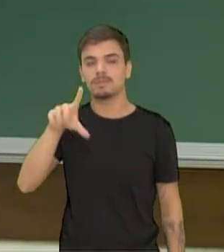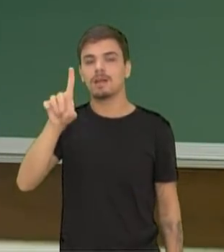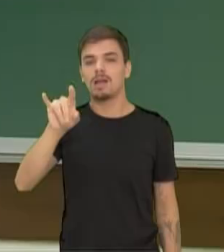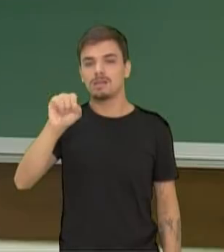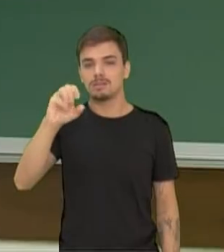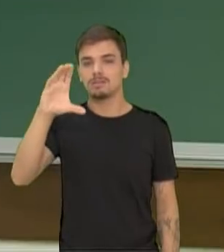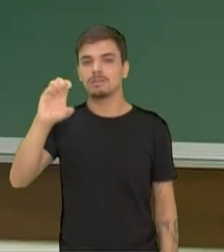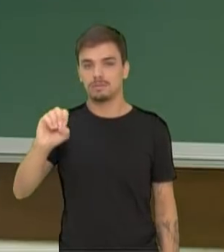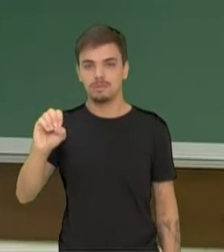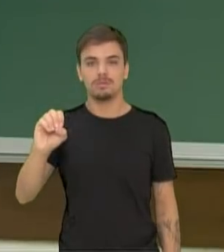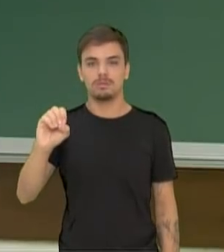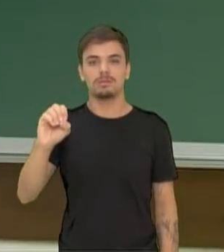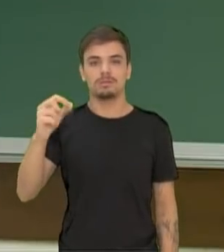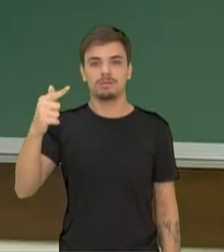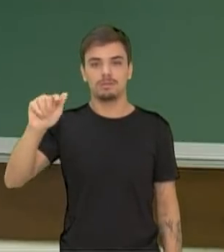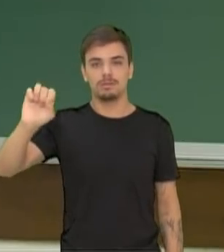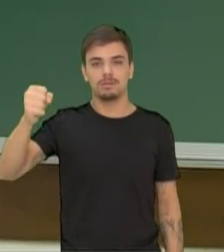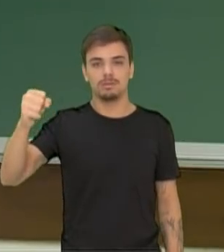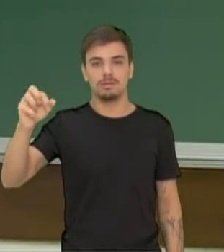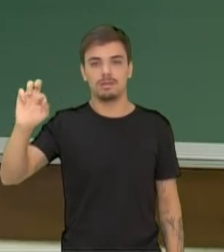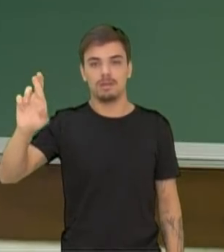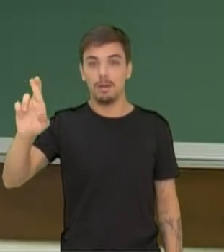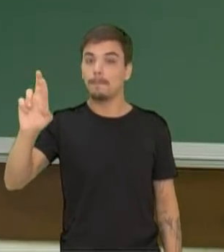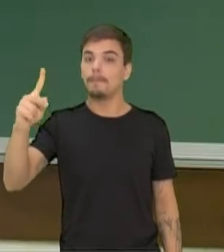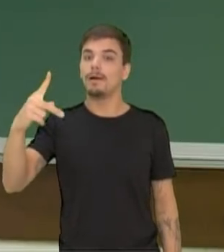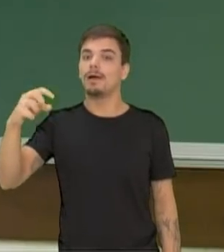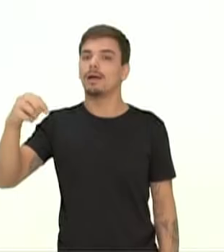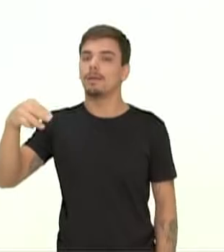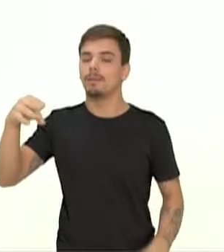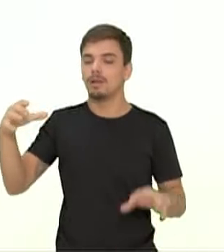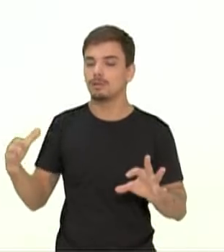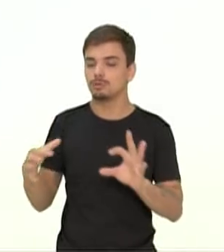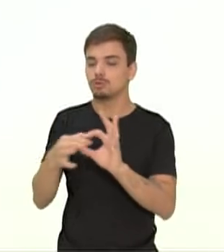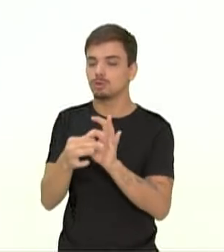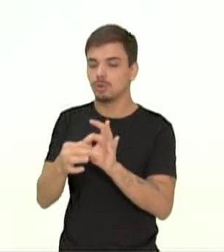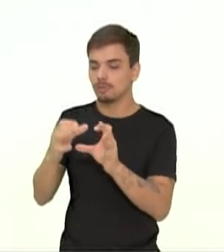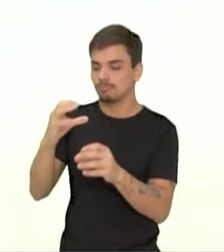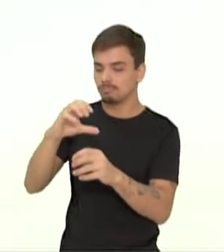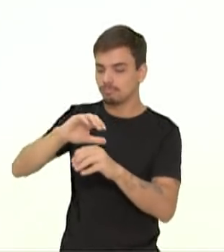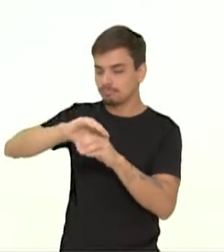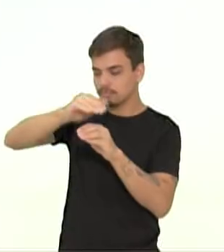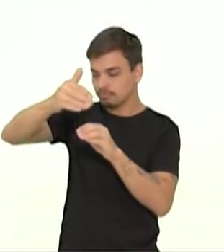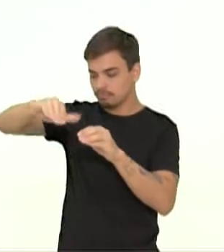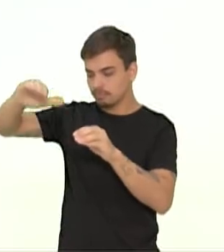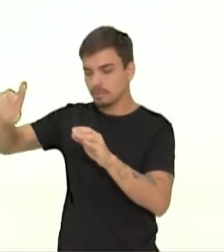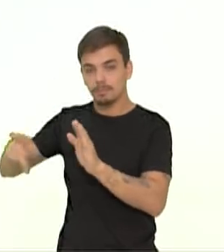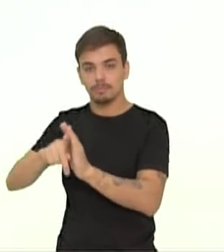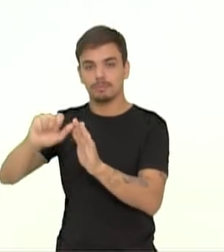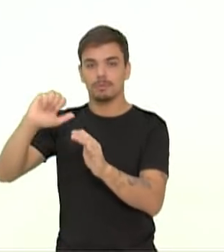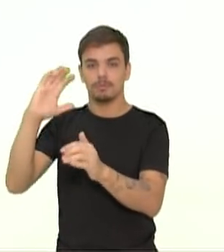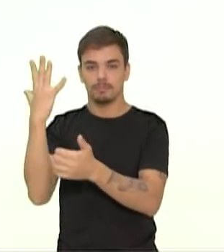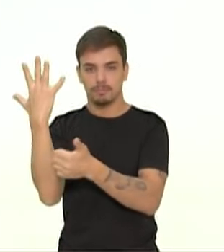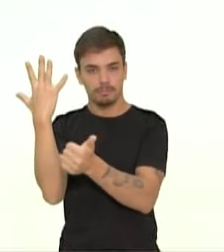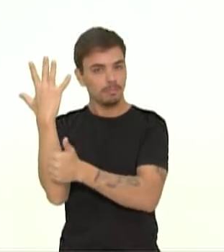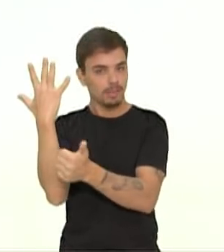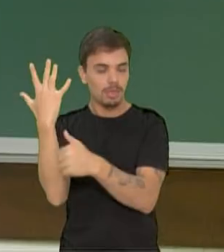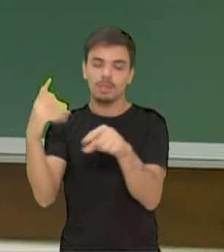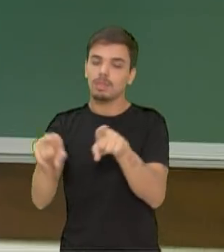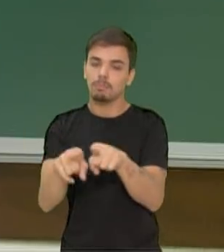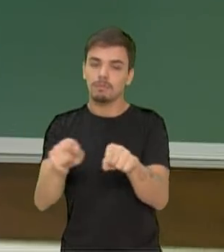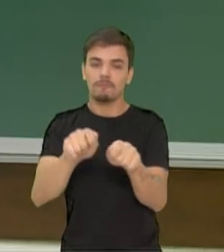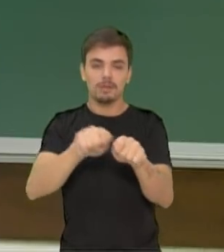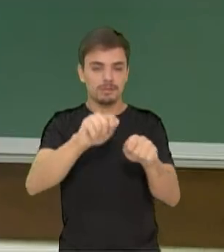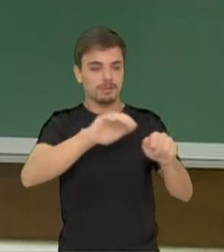letra C, os discos de 78 RPM, que ele juntou lá numa plataforma de madeira, formando uma onda, fazendo